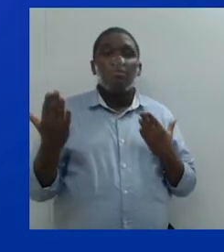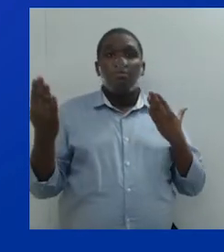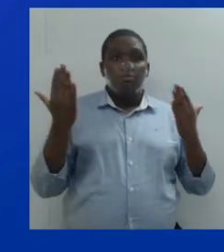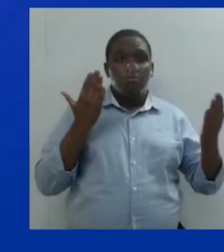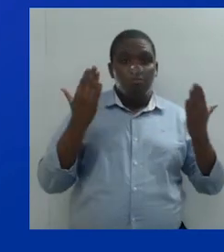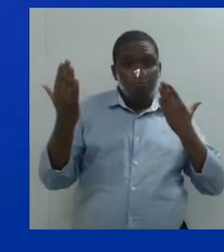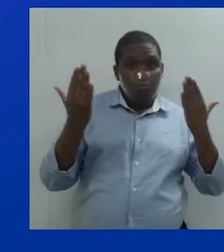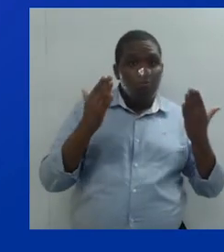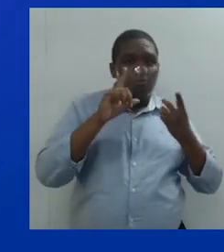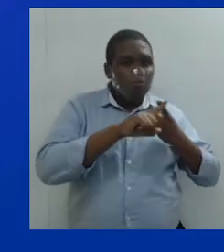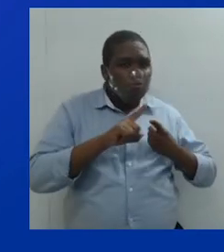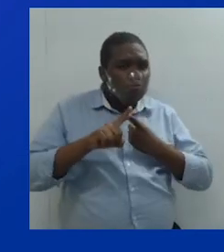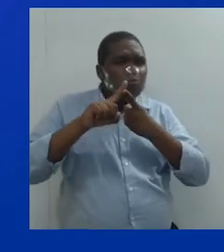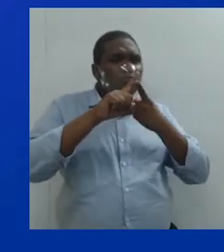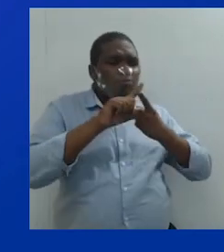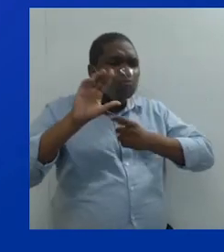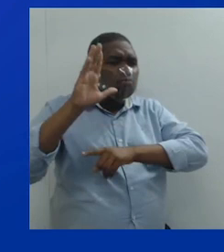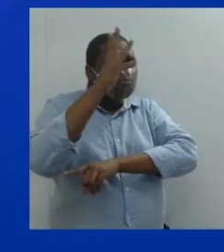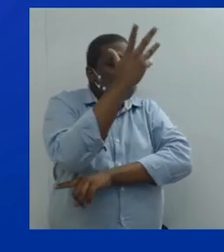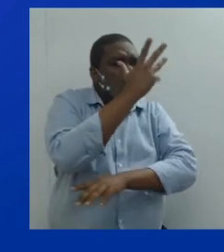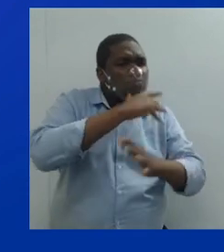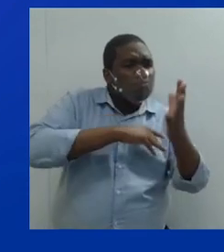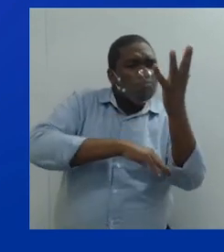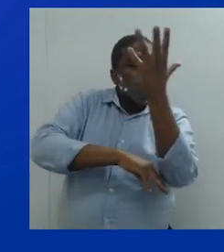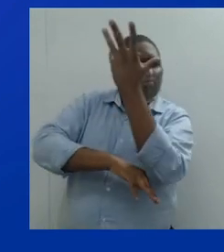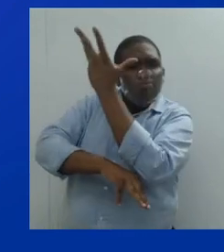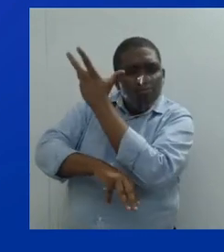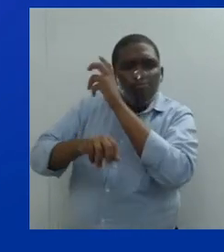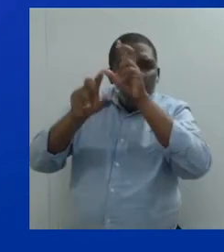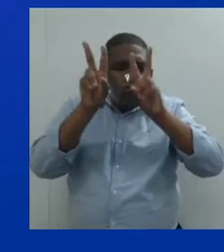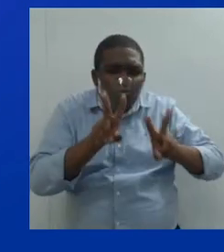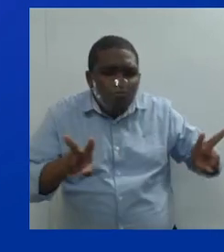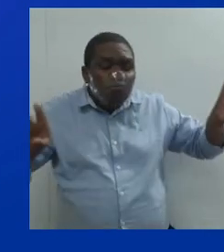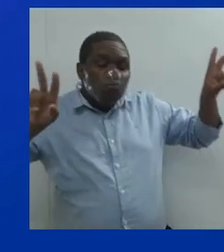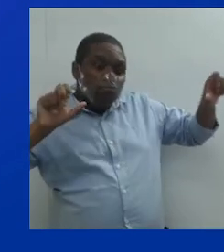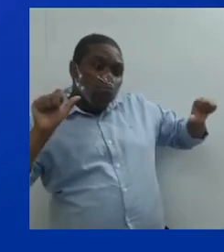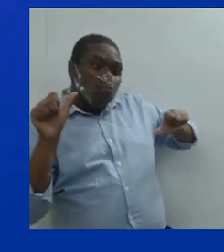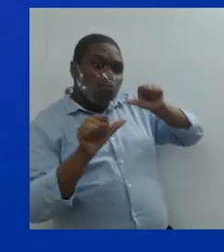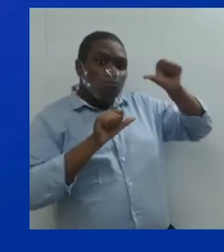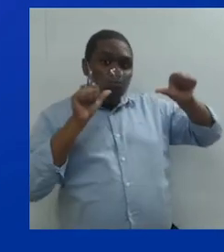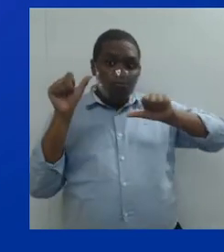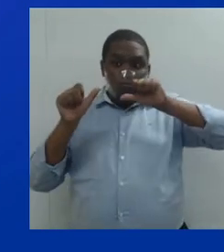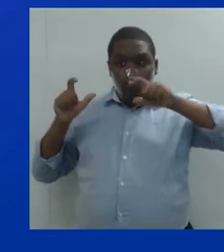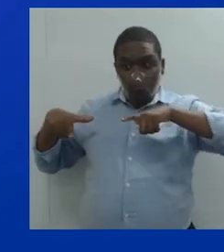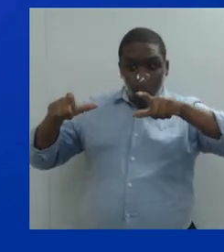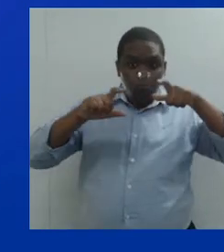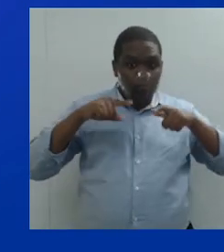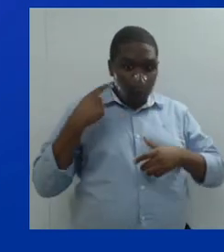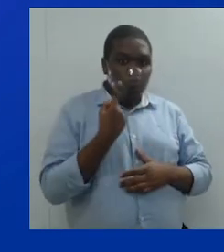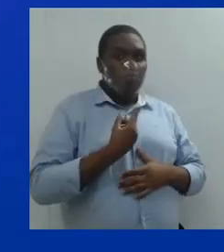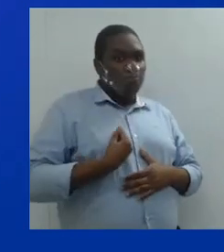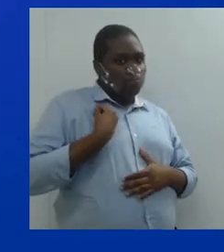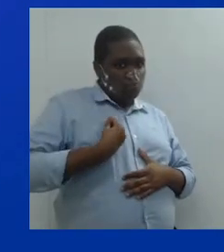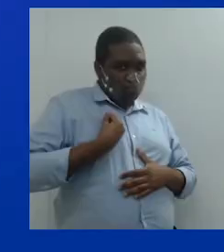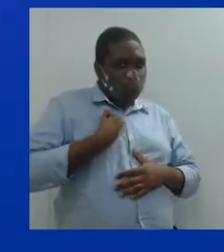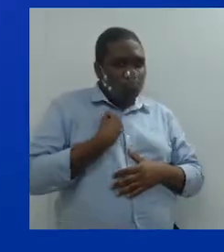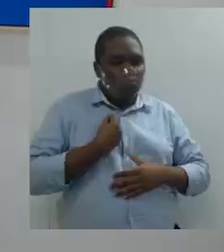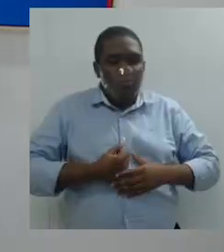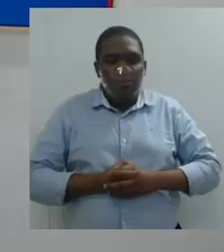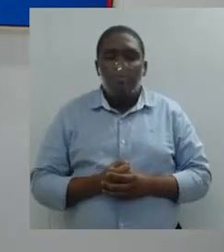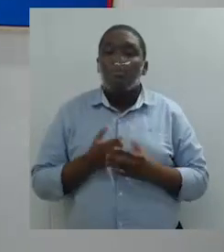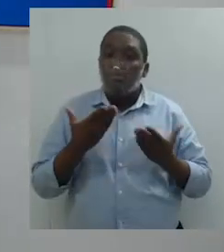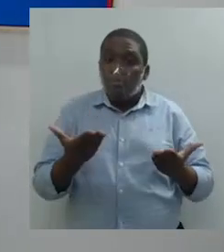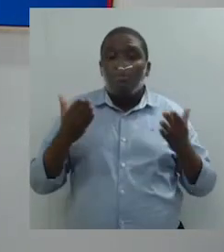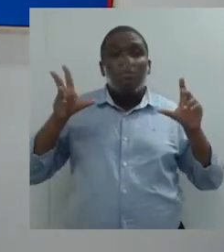comparação e modificação das paisagens nos lugares de vivência. Vejam, é